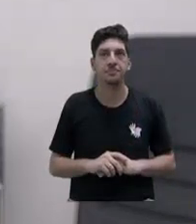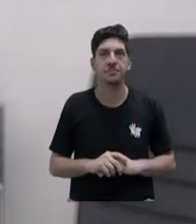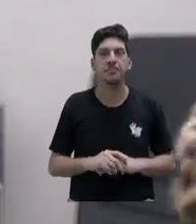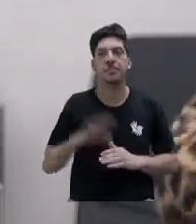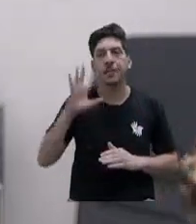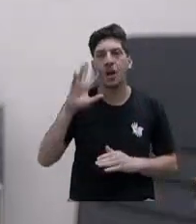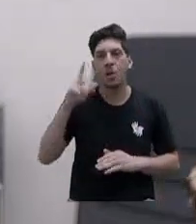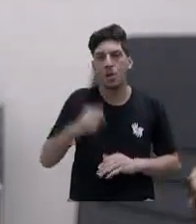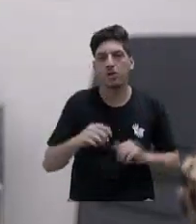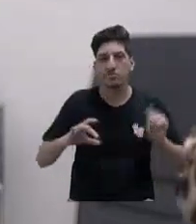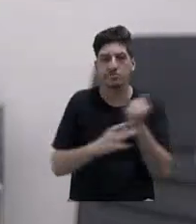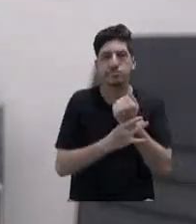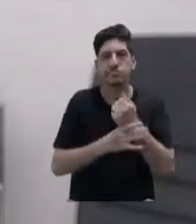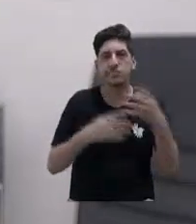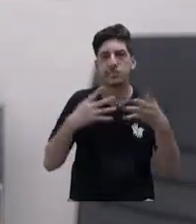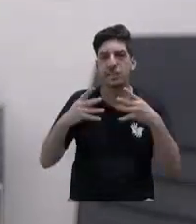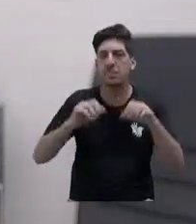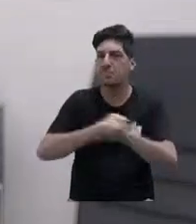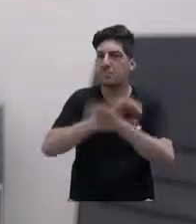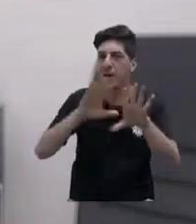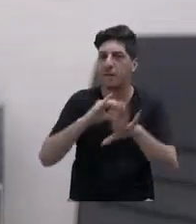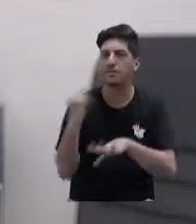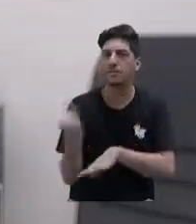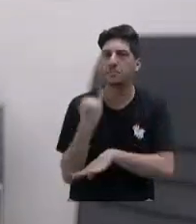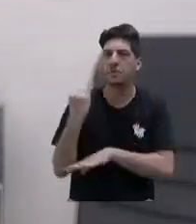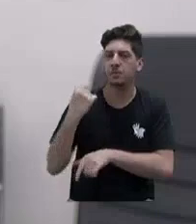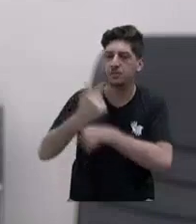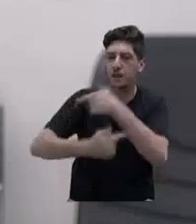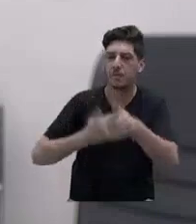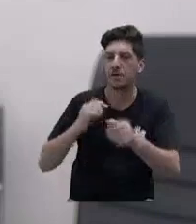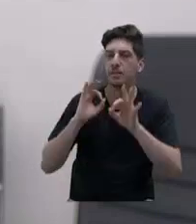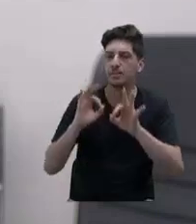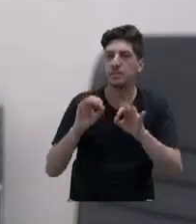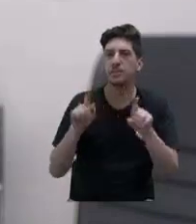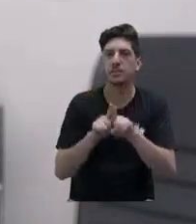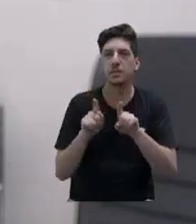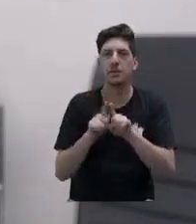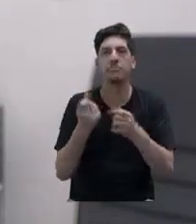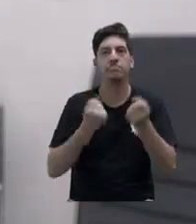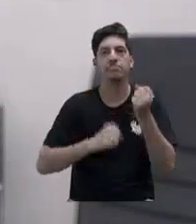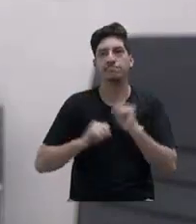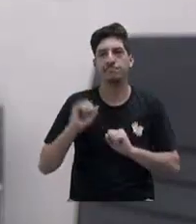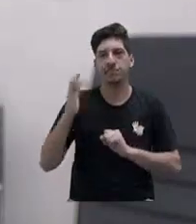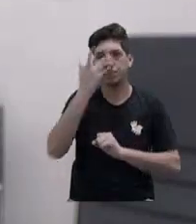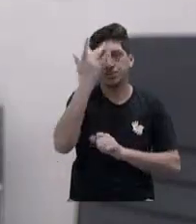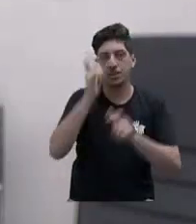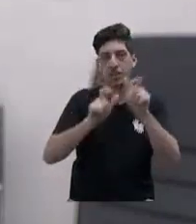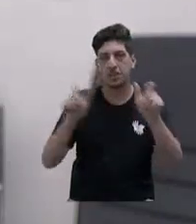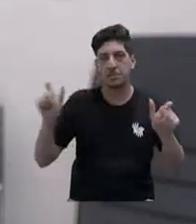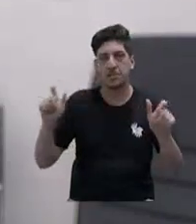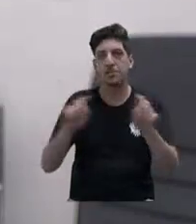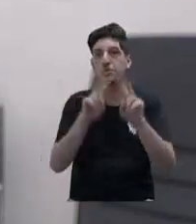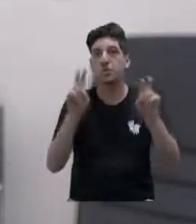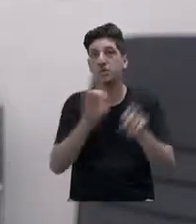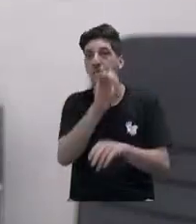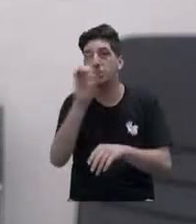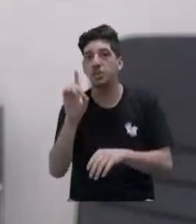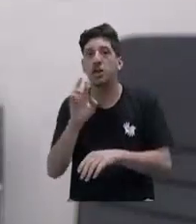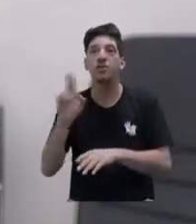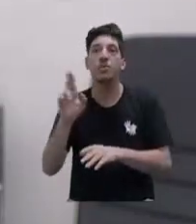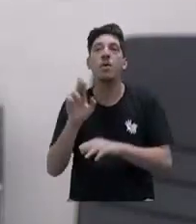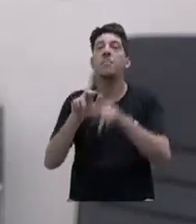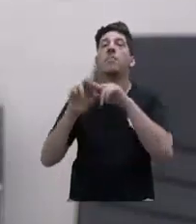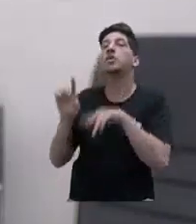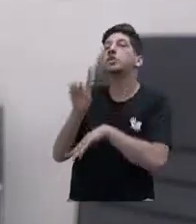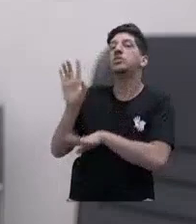garantir transparência é a melhor forma de trabalhar. Acho que é uma expectativa ainda das pessoas quanto às datas, não pelas datas,